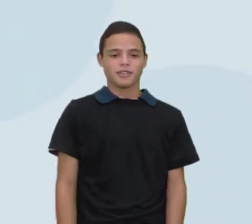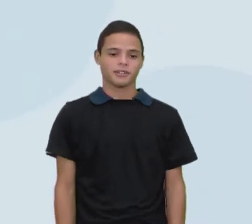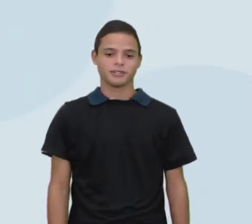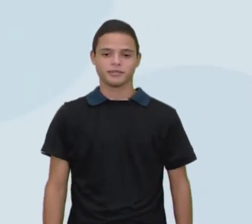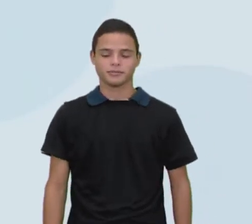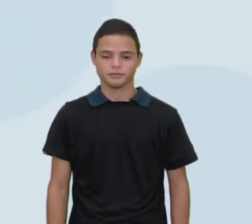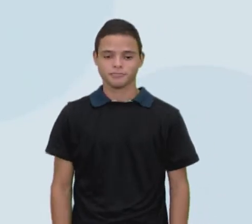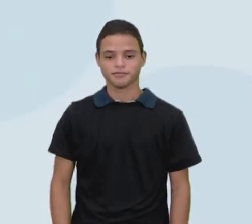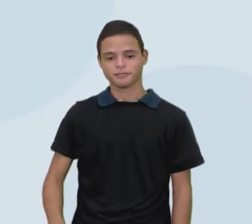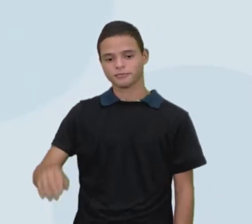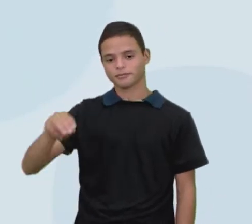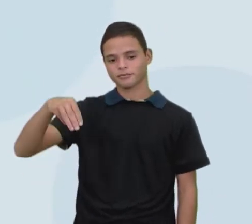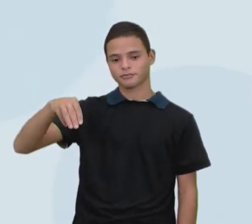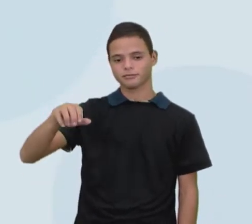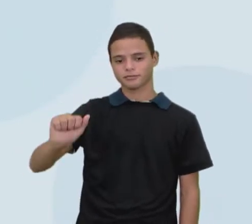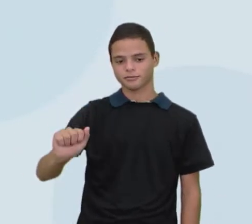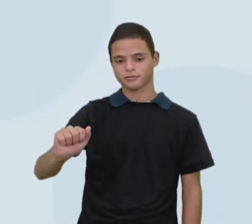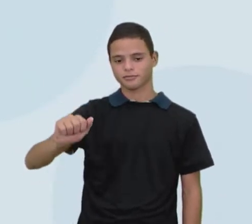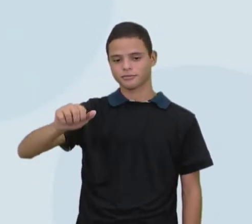MIF-MAT-01,